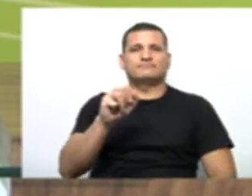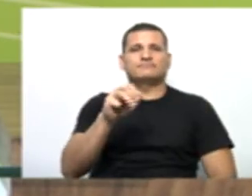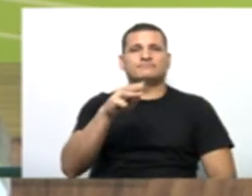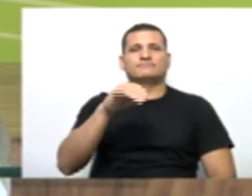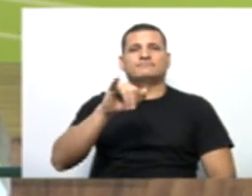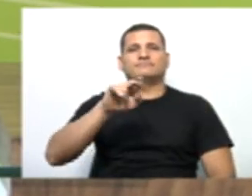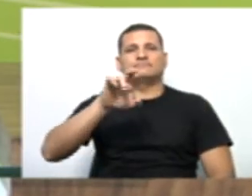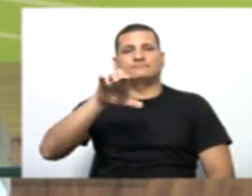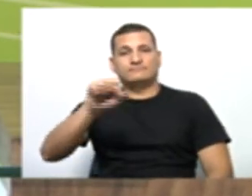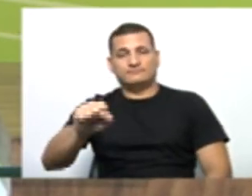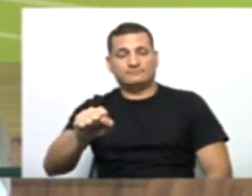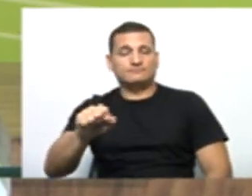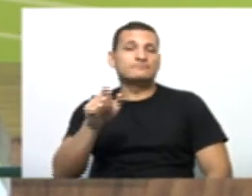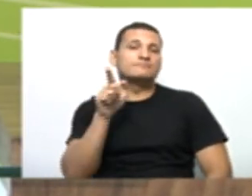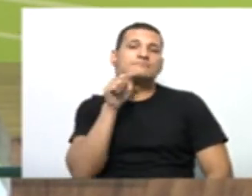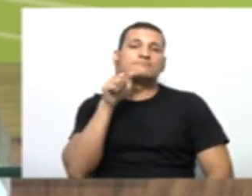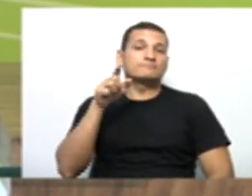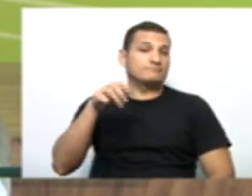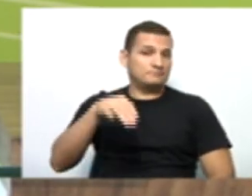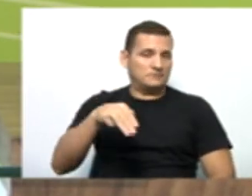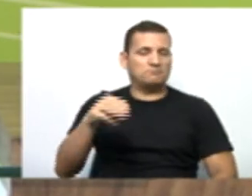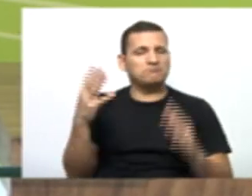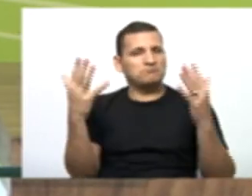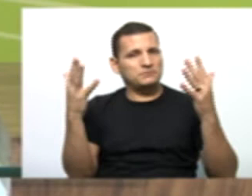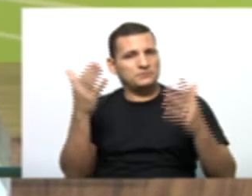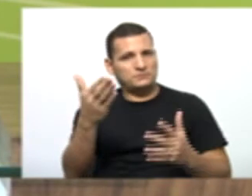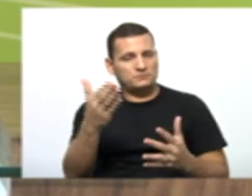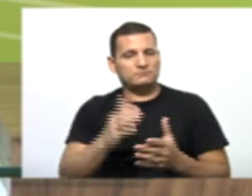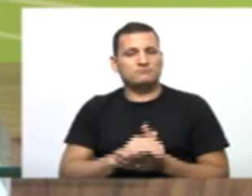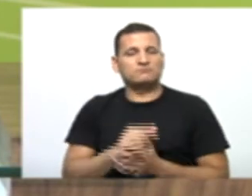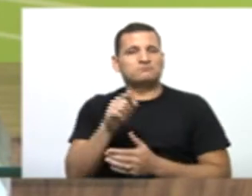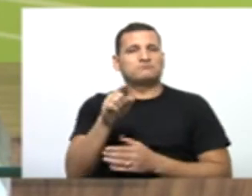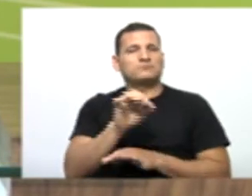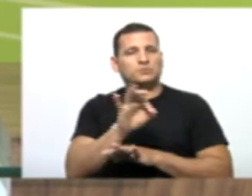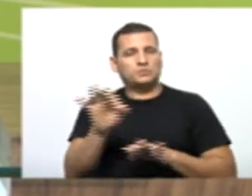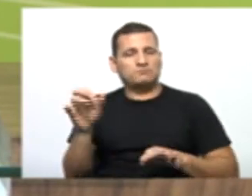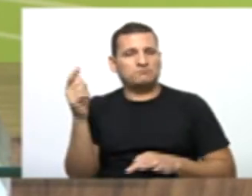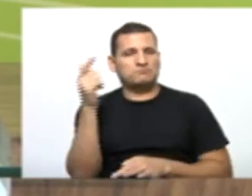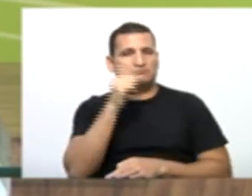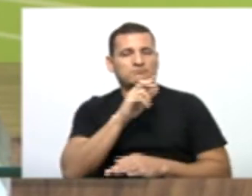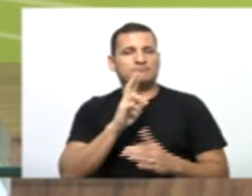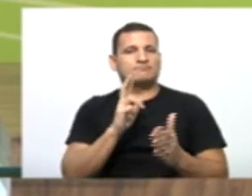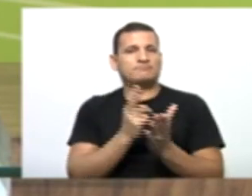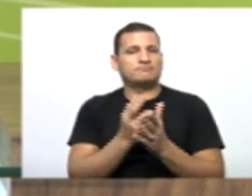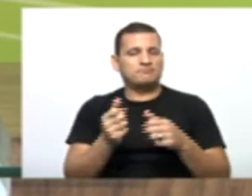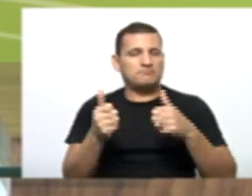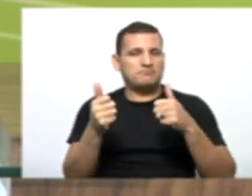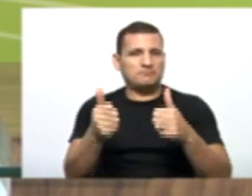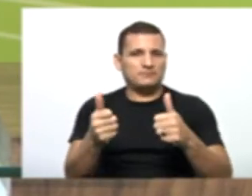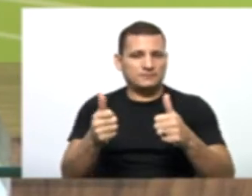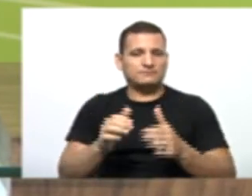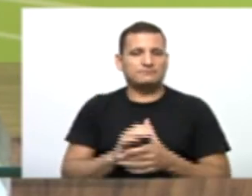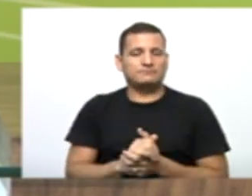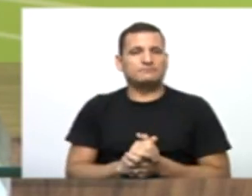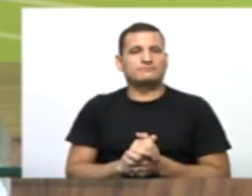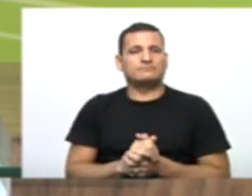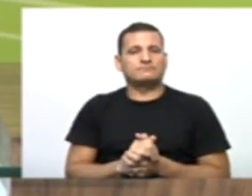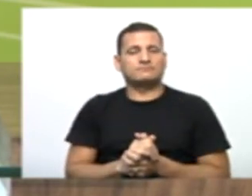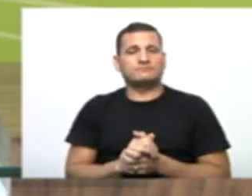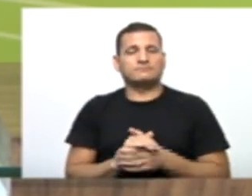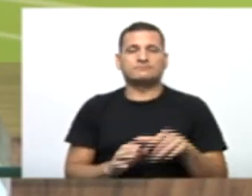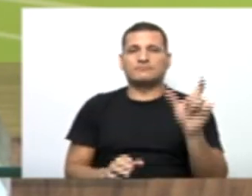Mendes, lá de Guajará Mirim. Nossa, parabéns, Tamílis, você conseguiu responder muito bem, relacionou bacana